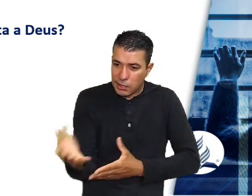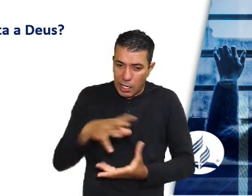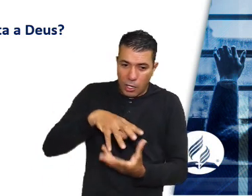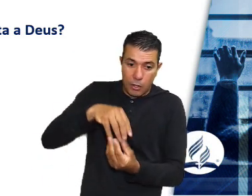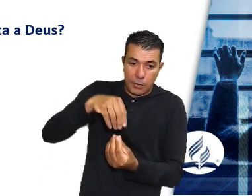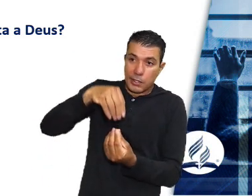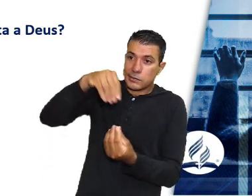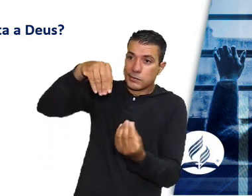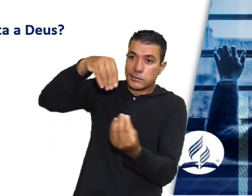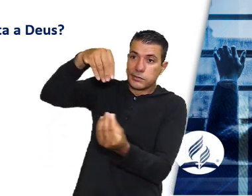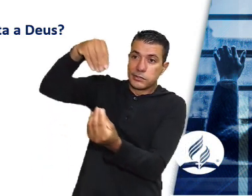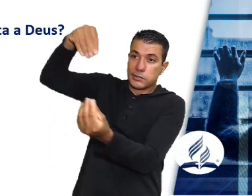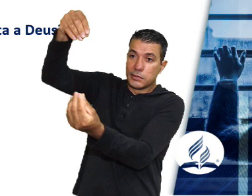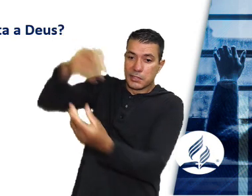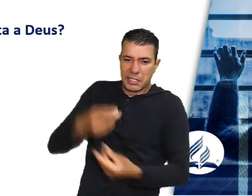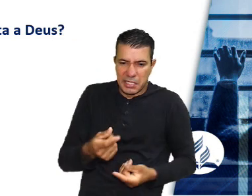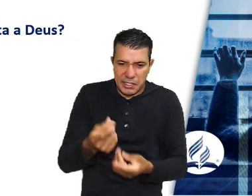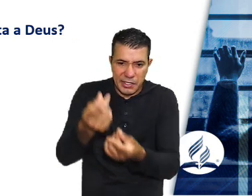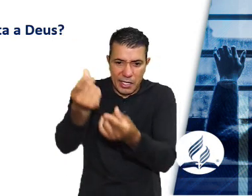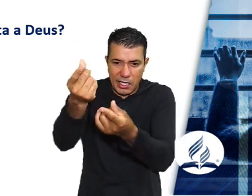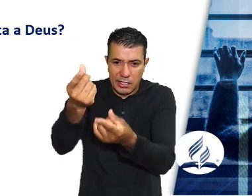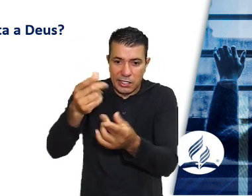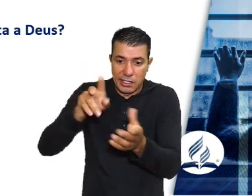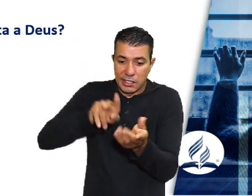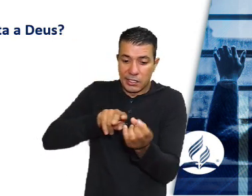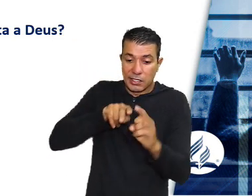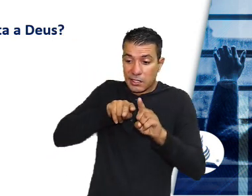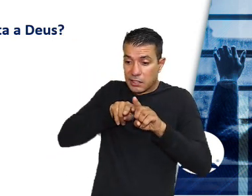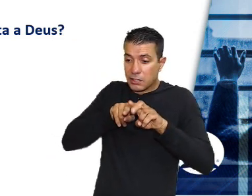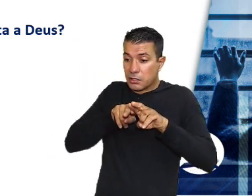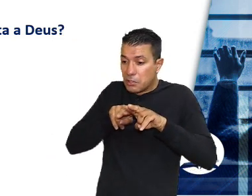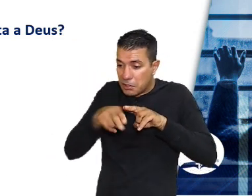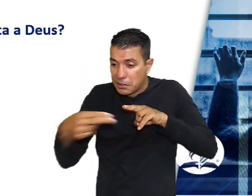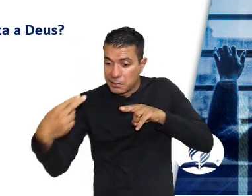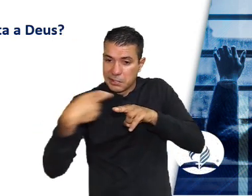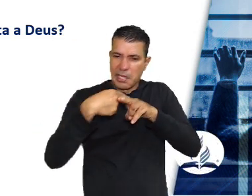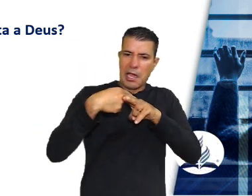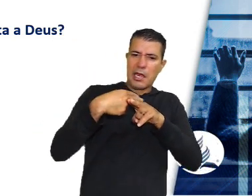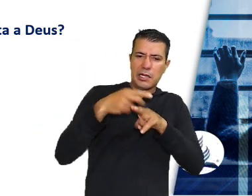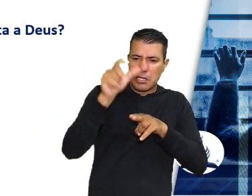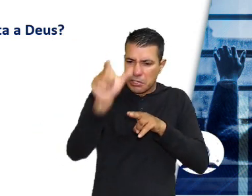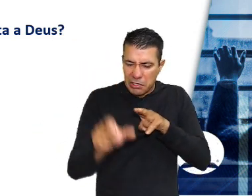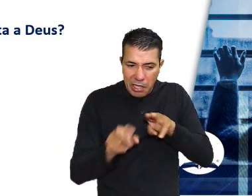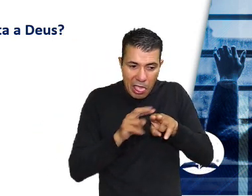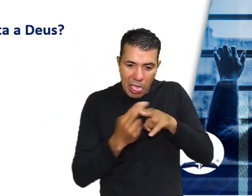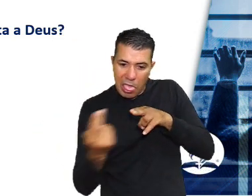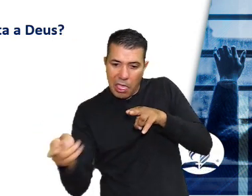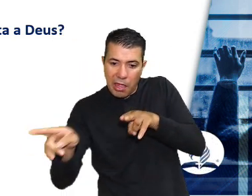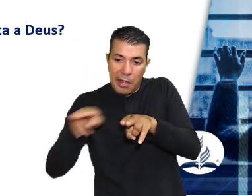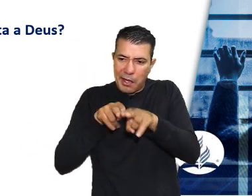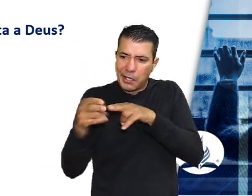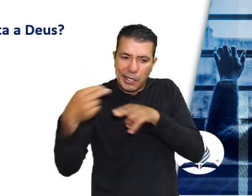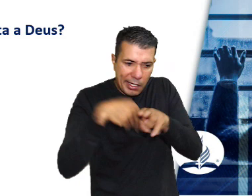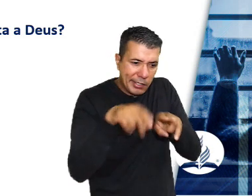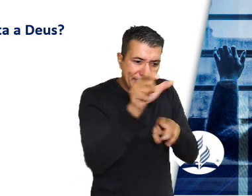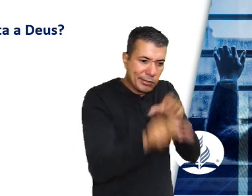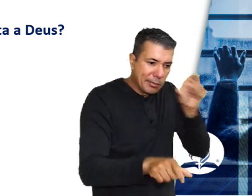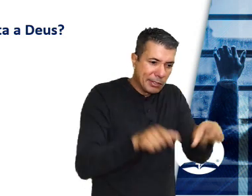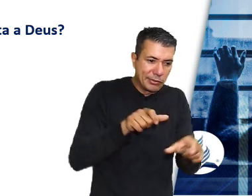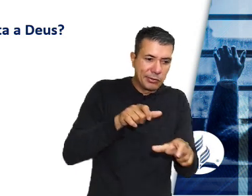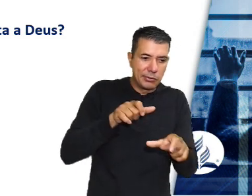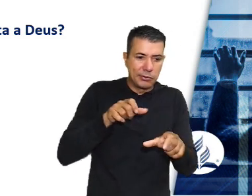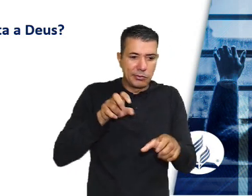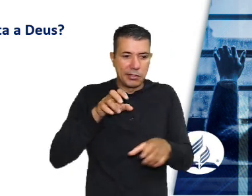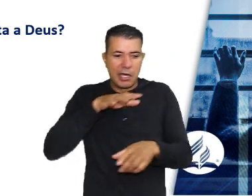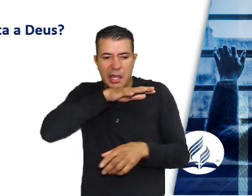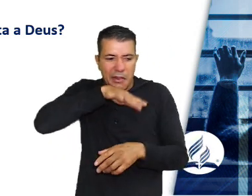liberta e para a vida eterna? Ele reencarna em outro ser? Alguns acreditam que reencarna em outra pessoa, em algum animal? O